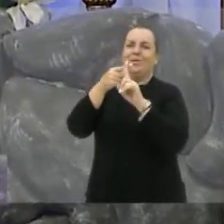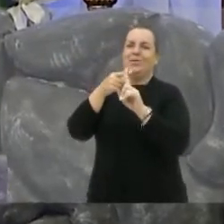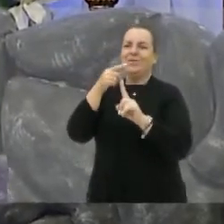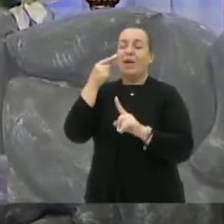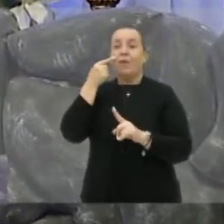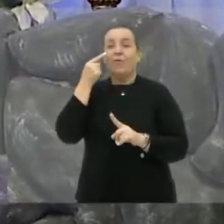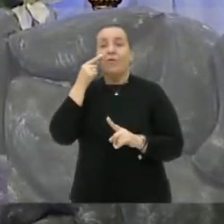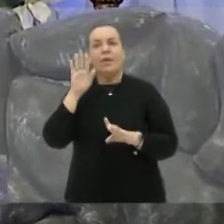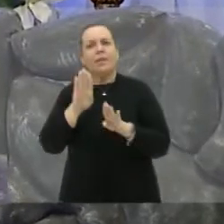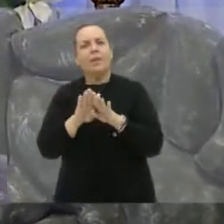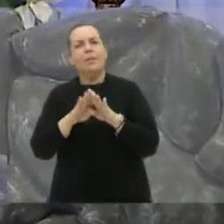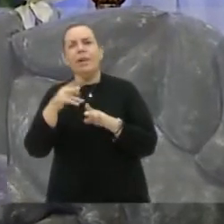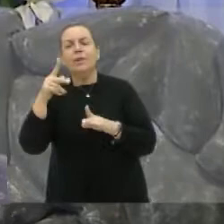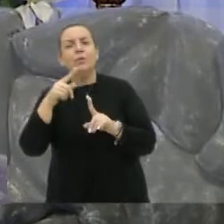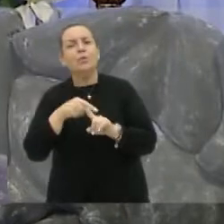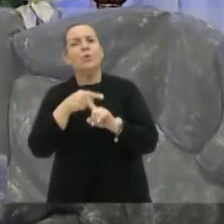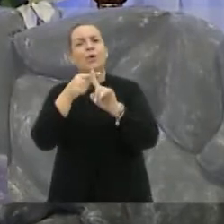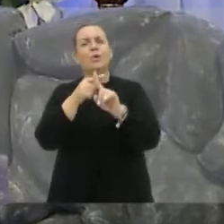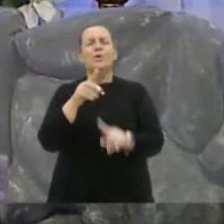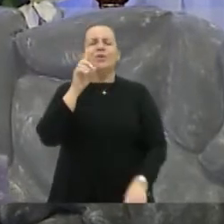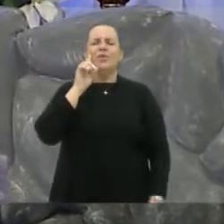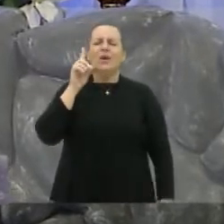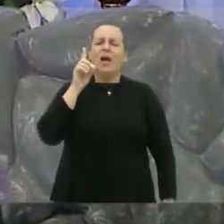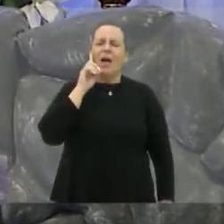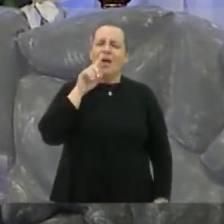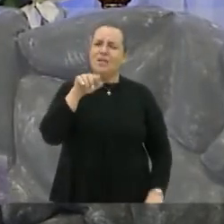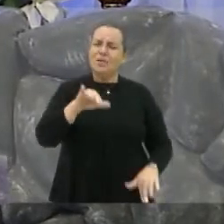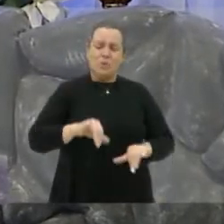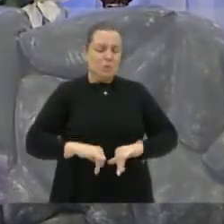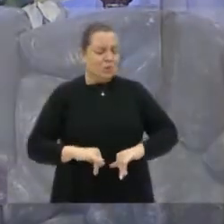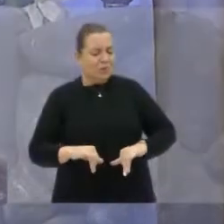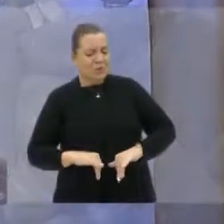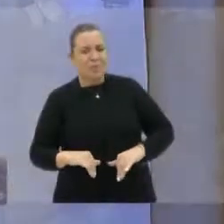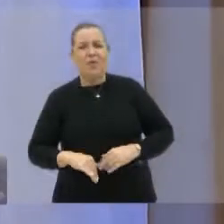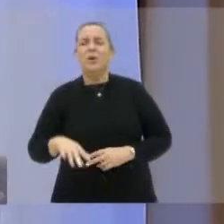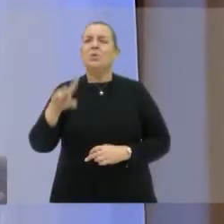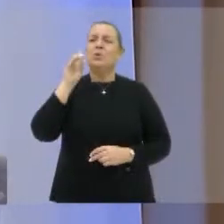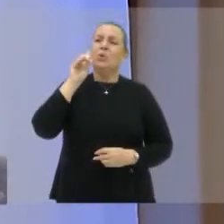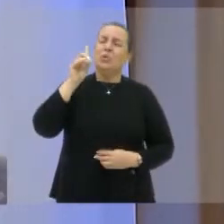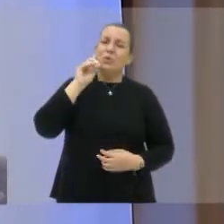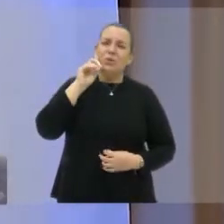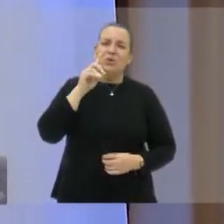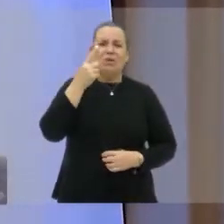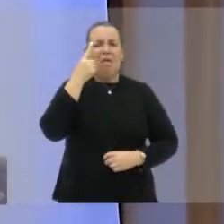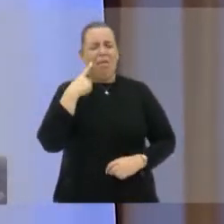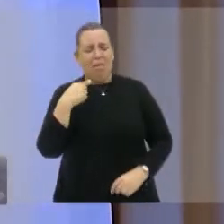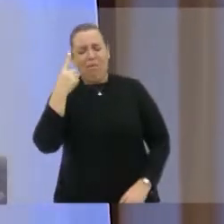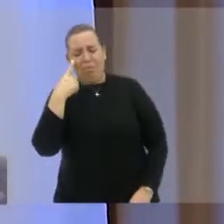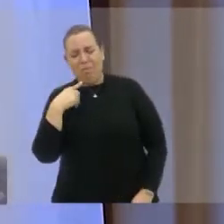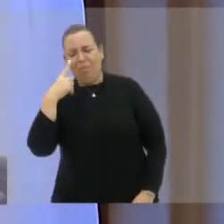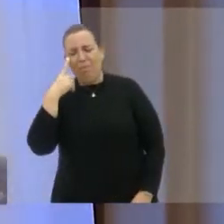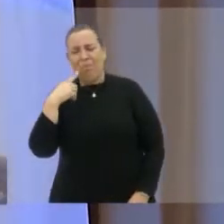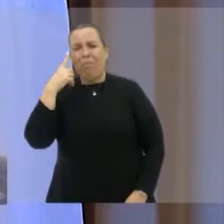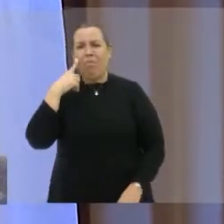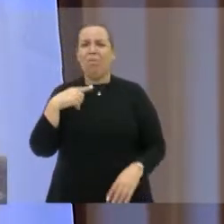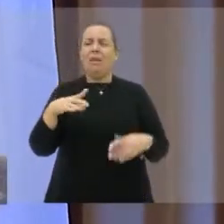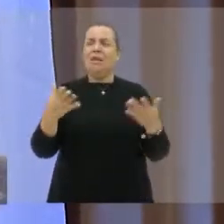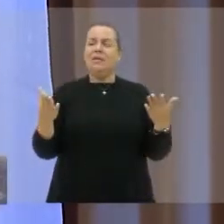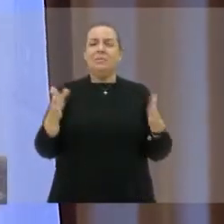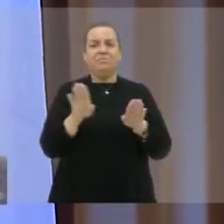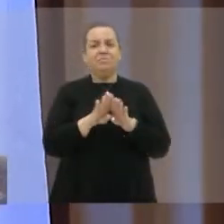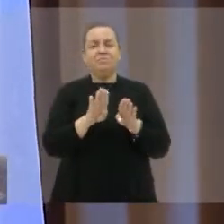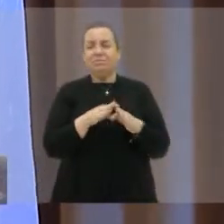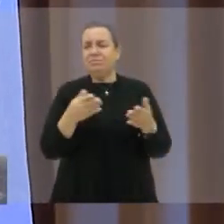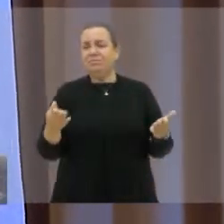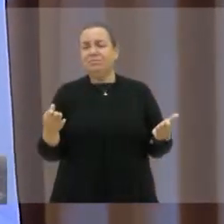cruz diária, na sua batalha diária, no seu sofrimento cotidiano, e lágrimas insistem em cair em nossos olhos nesse momento,